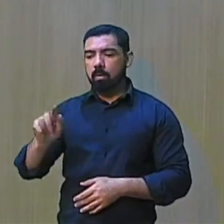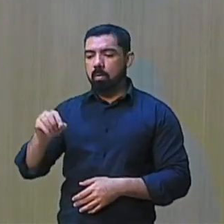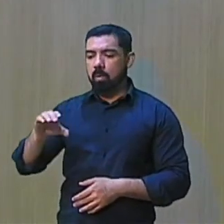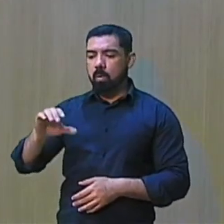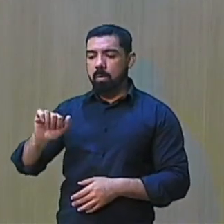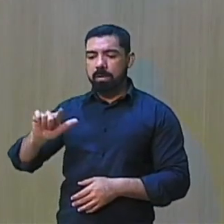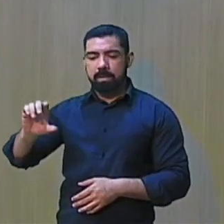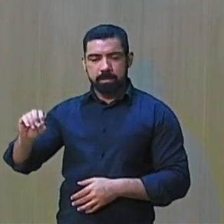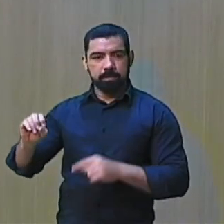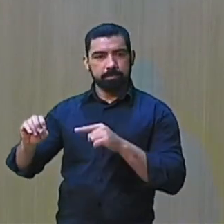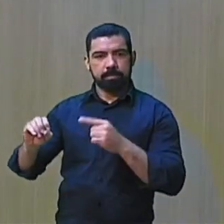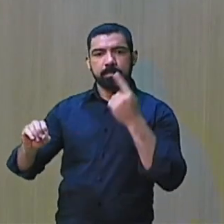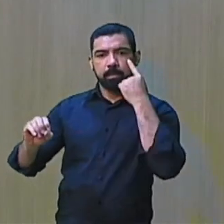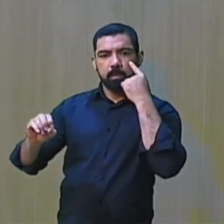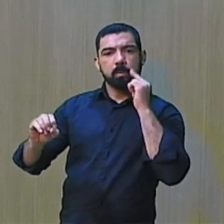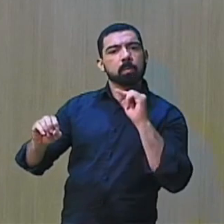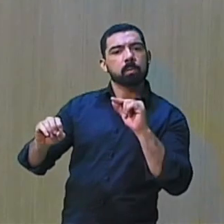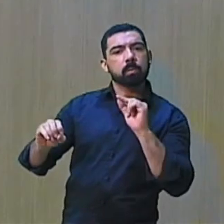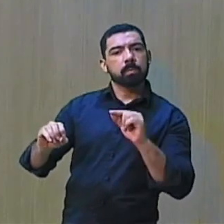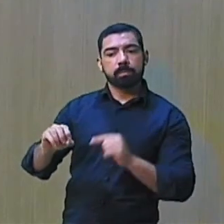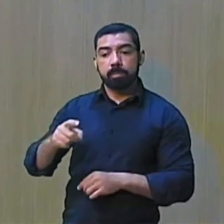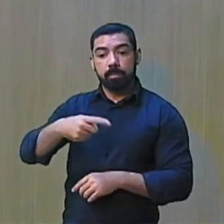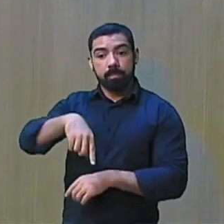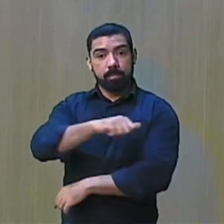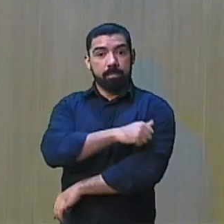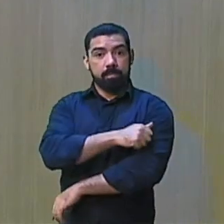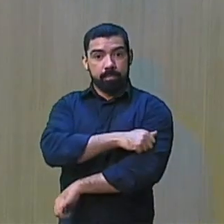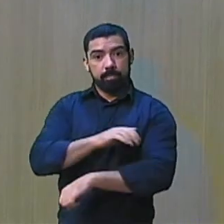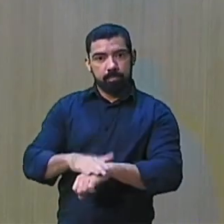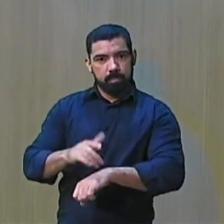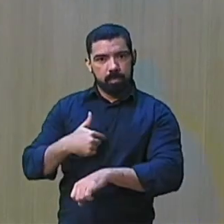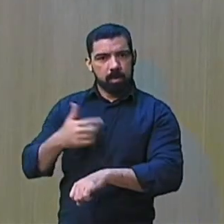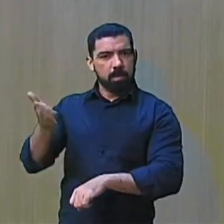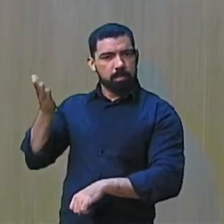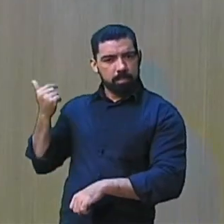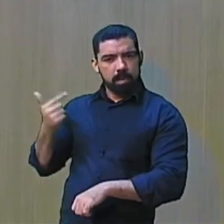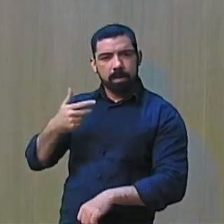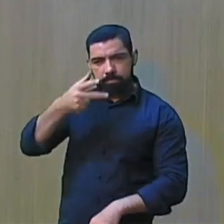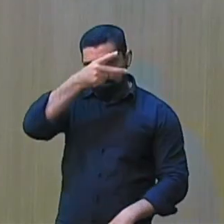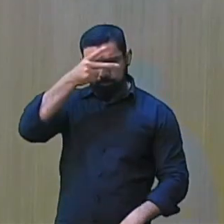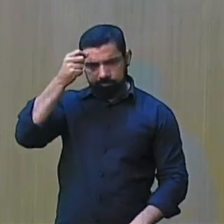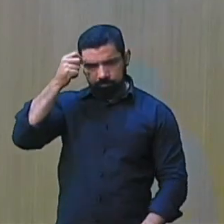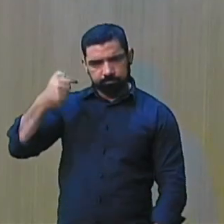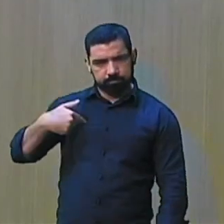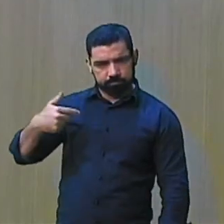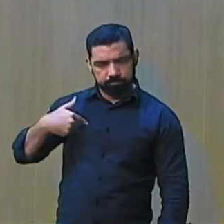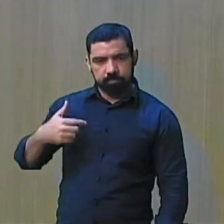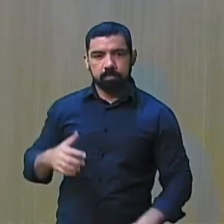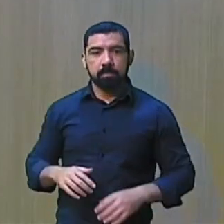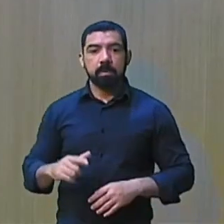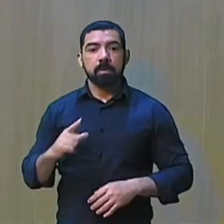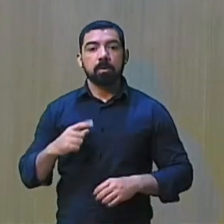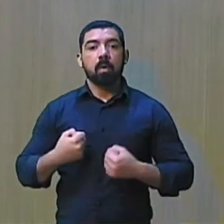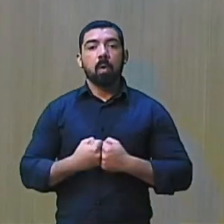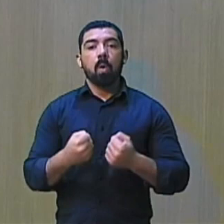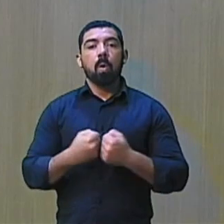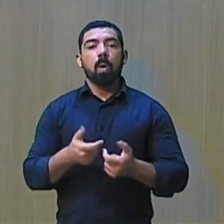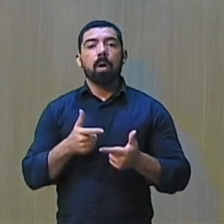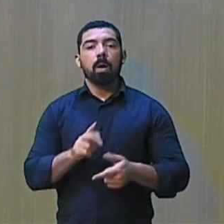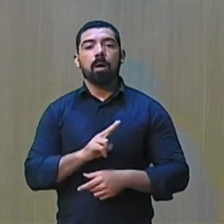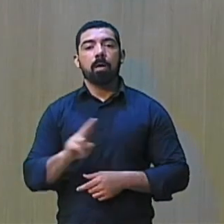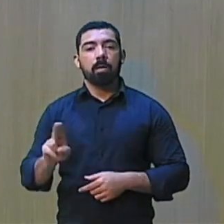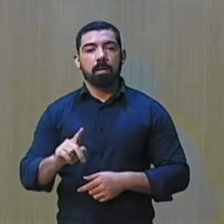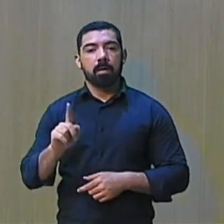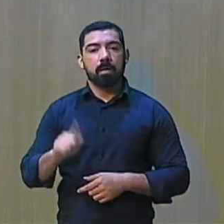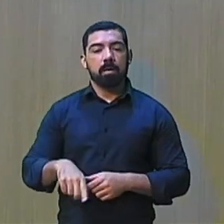vejo Os estudantes quando eu assumi a prefeitura tinha um ônibus chamado lá de